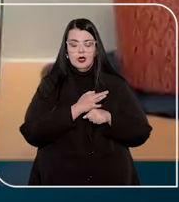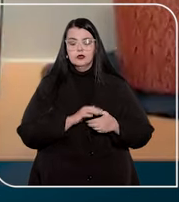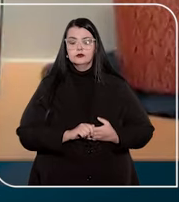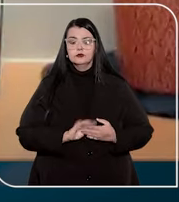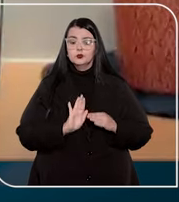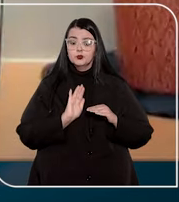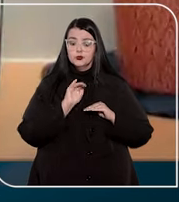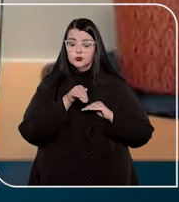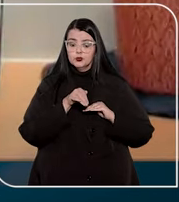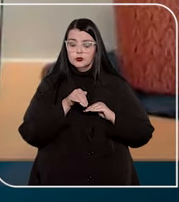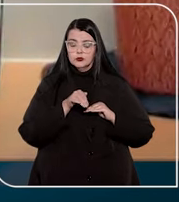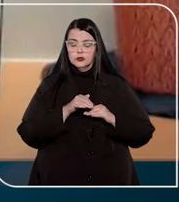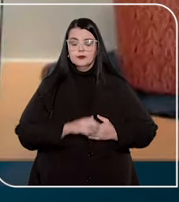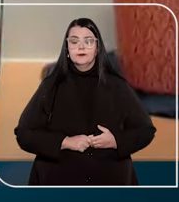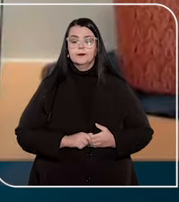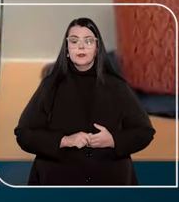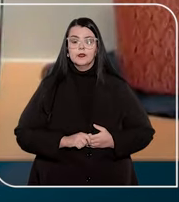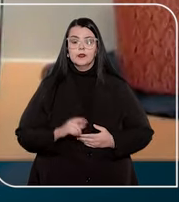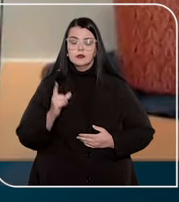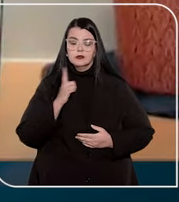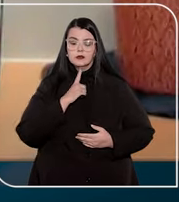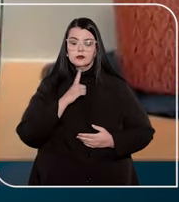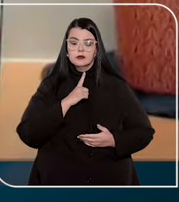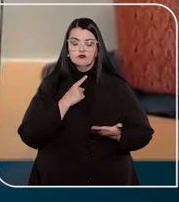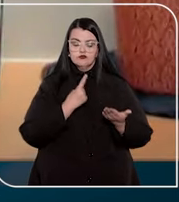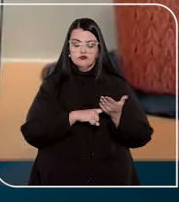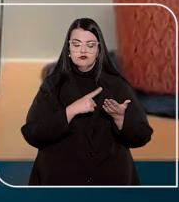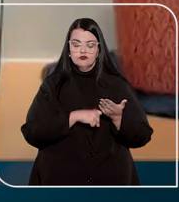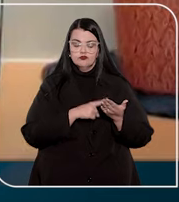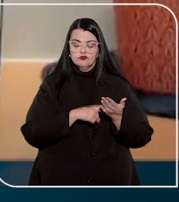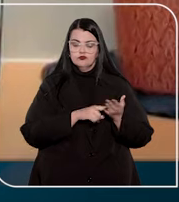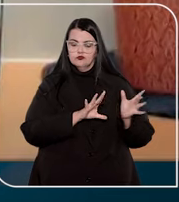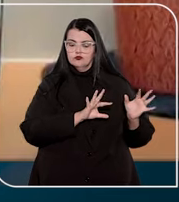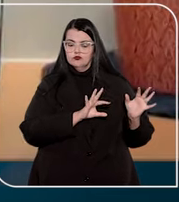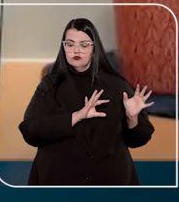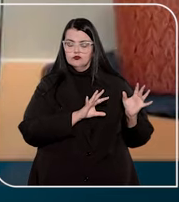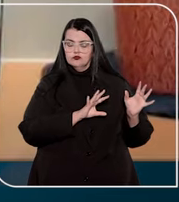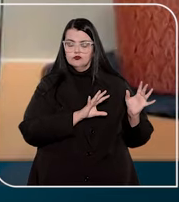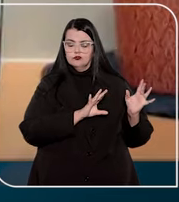vou pular e contar apenas os de efetivo,